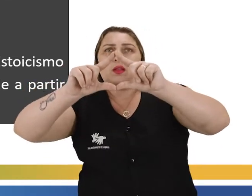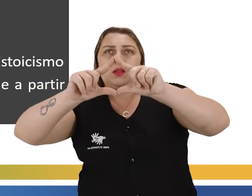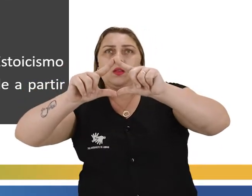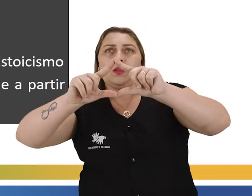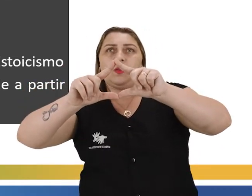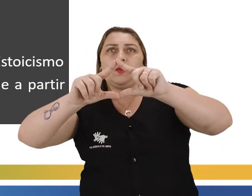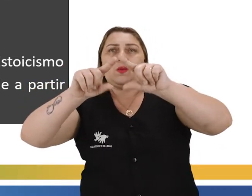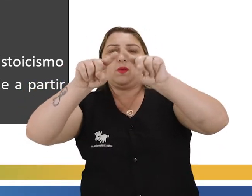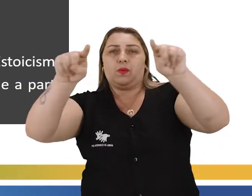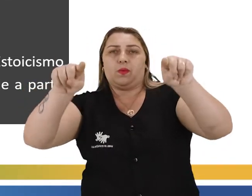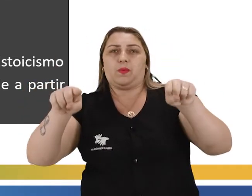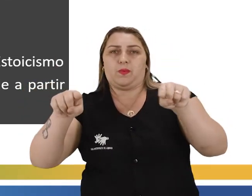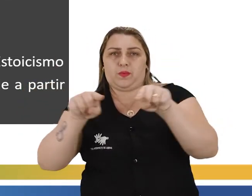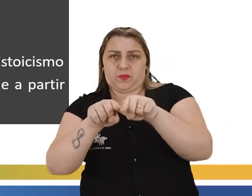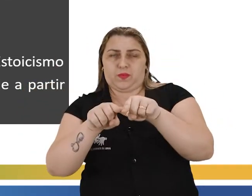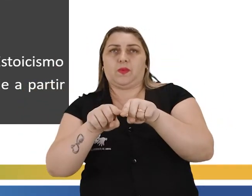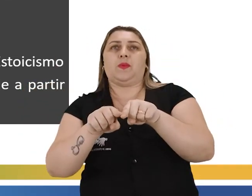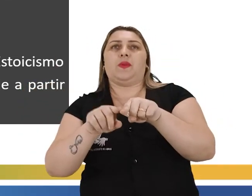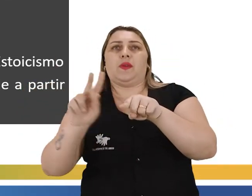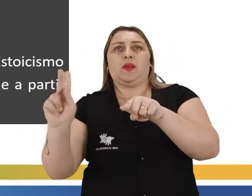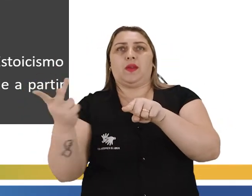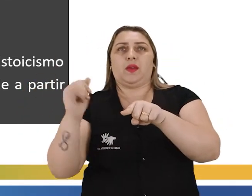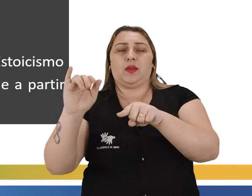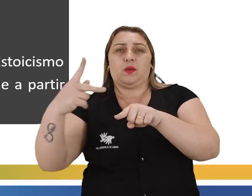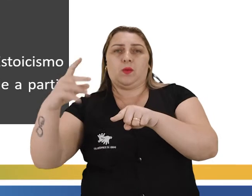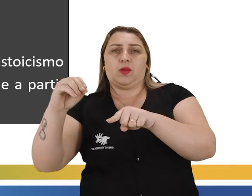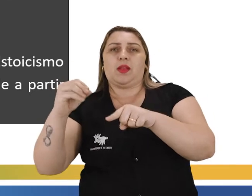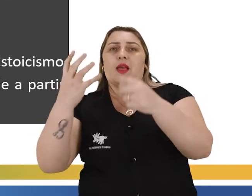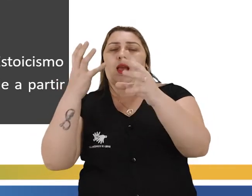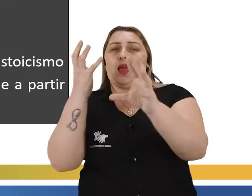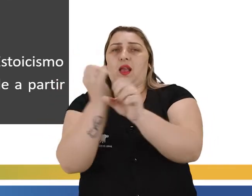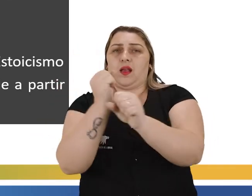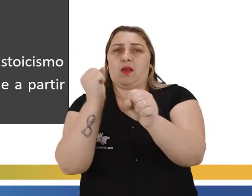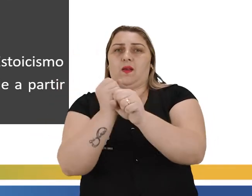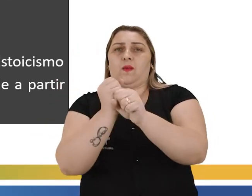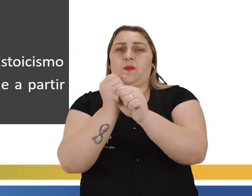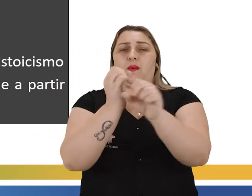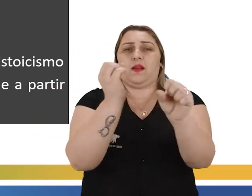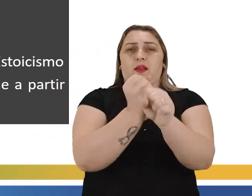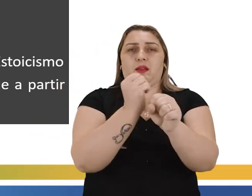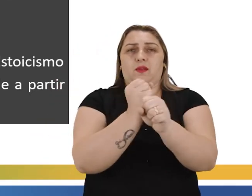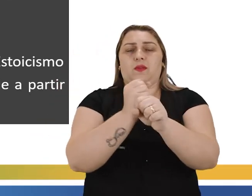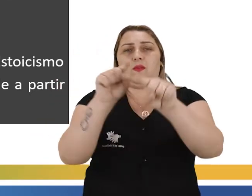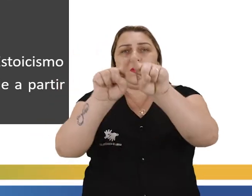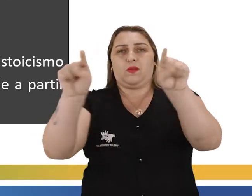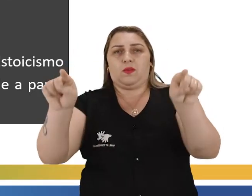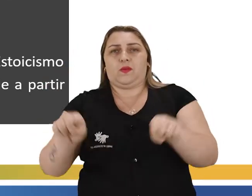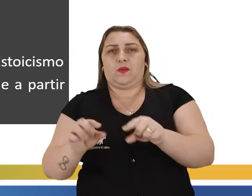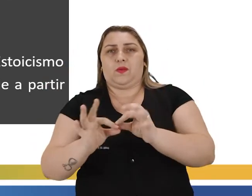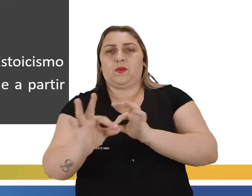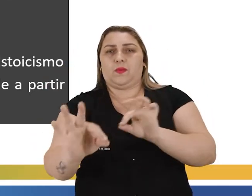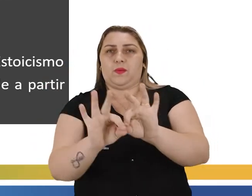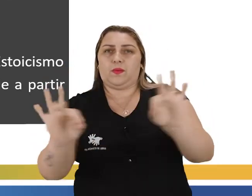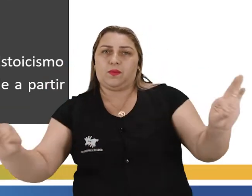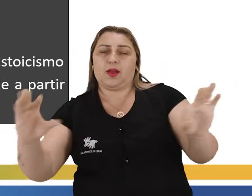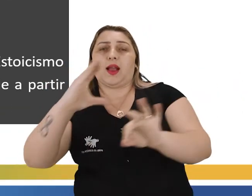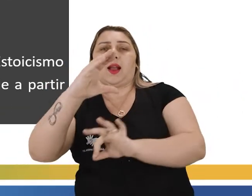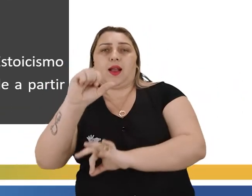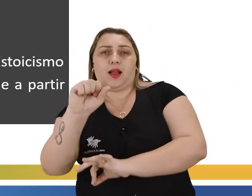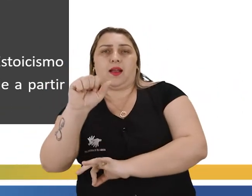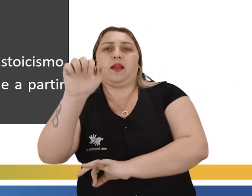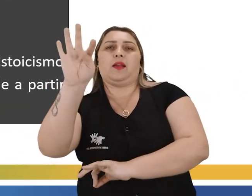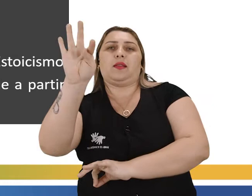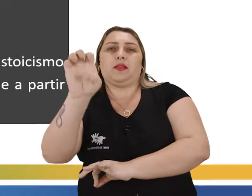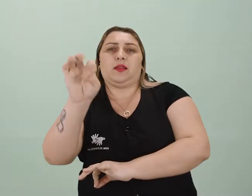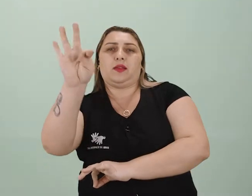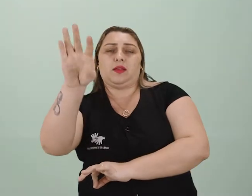o quadrado do comprimento da hipotenusa é igual à soma dos quadrados dos comprimentos dos catetos. Então, em